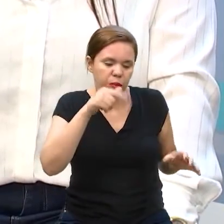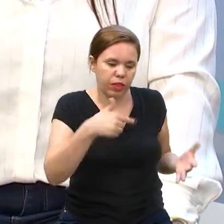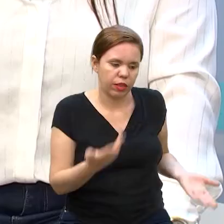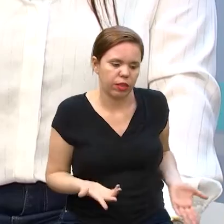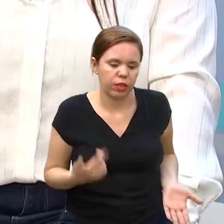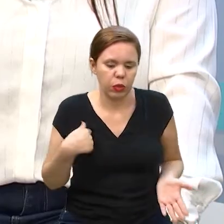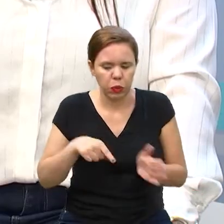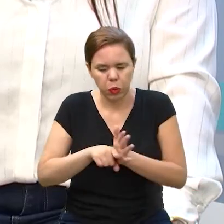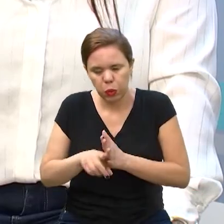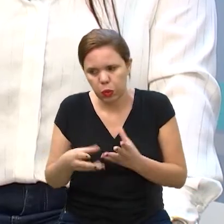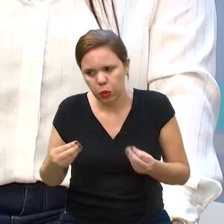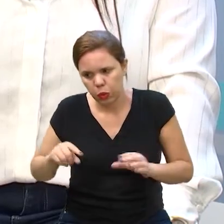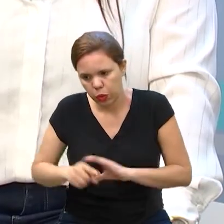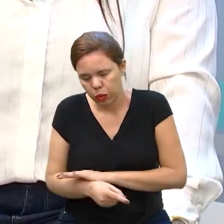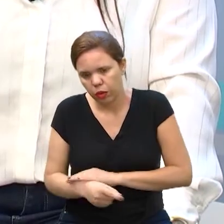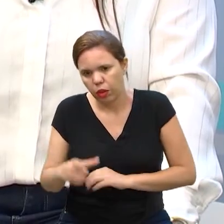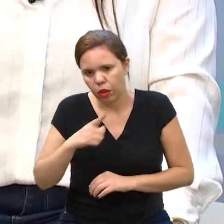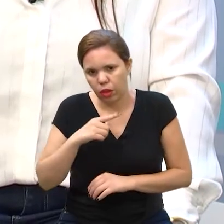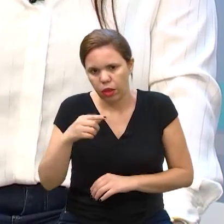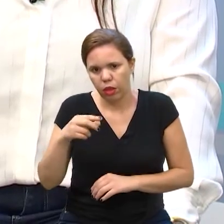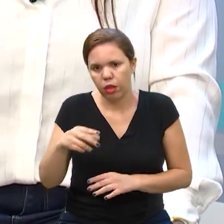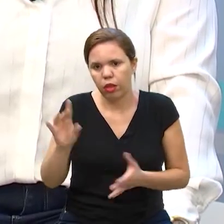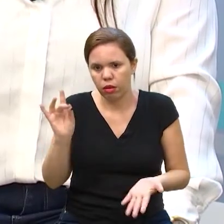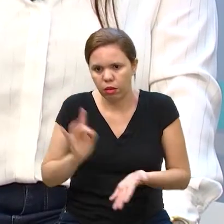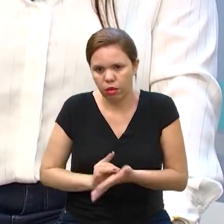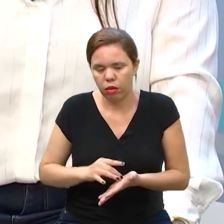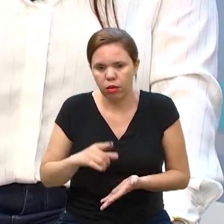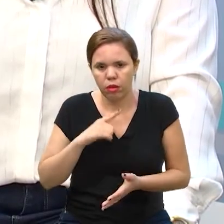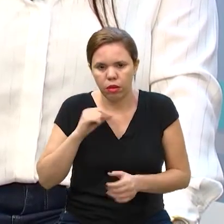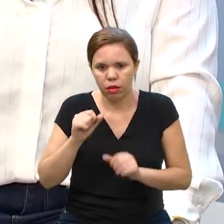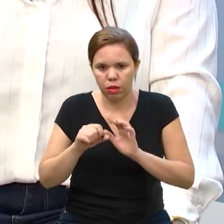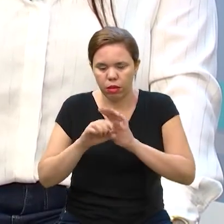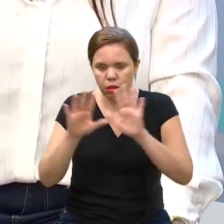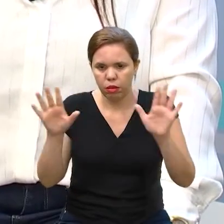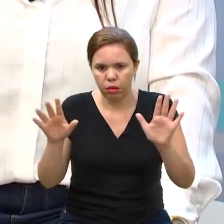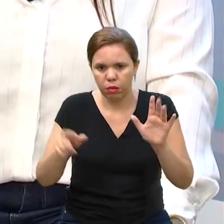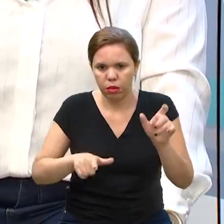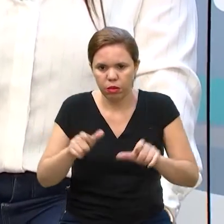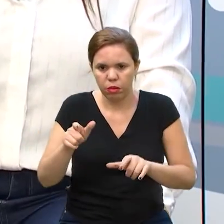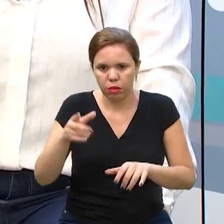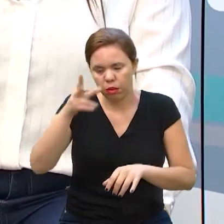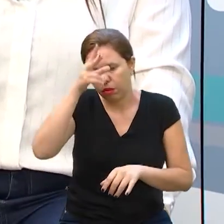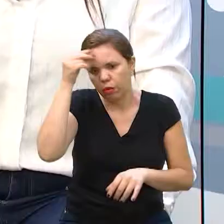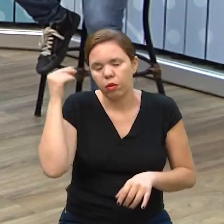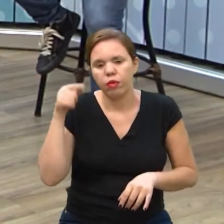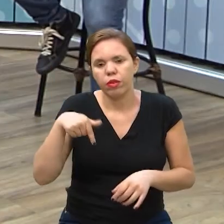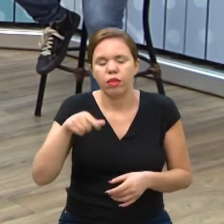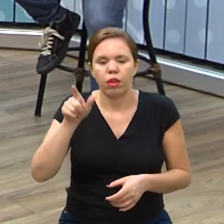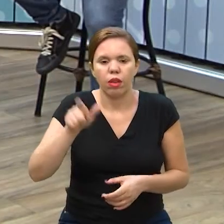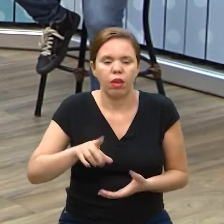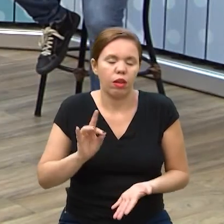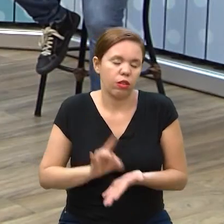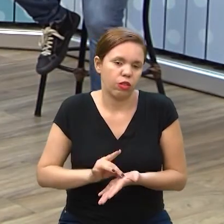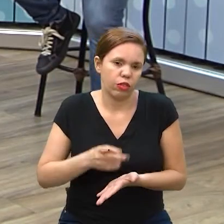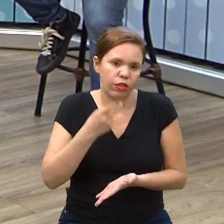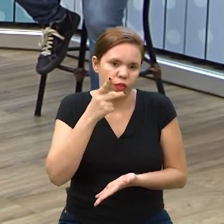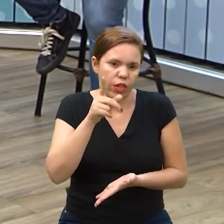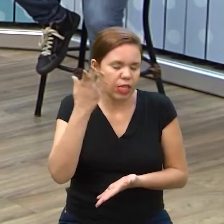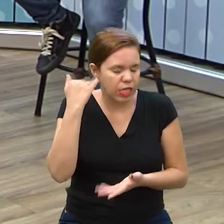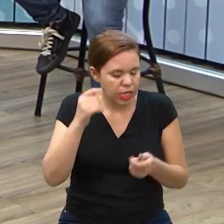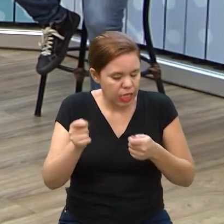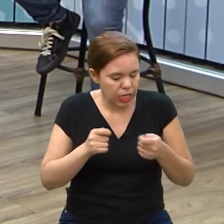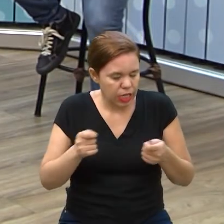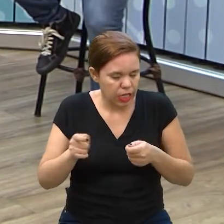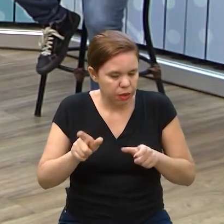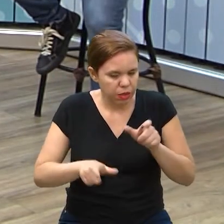sobre isso. Ou você vai ter que estudar muito, para ter essa legitimidade, você tem que transparecer isso para o seu público. Você é legítimo quando você fala daquilo